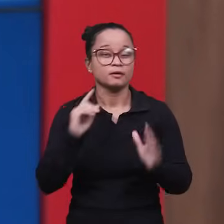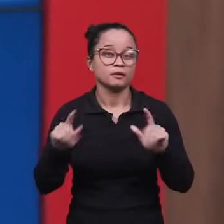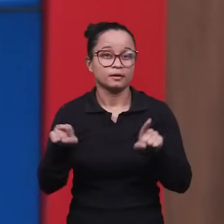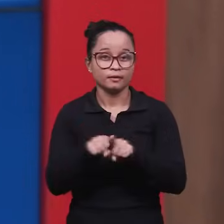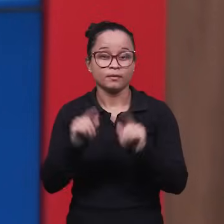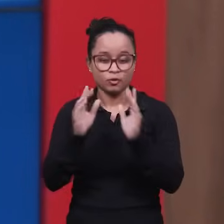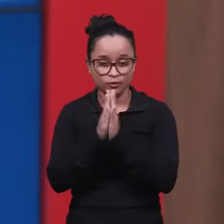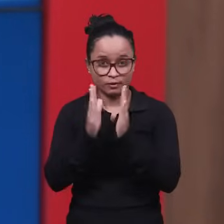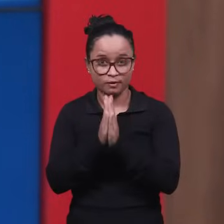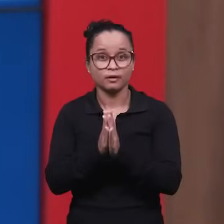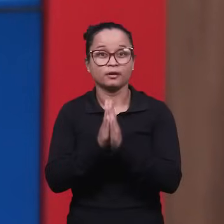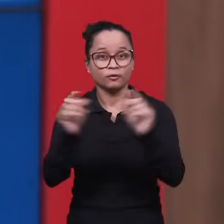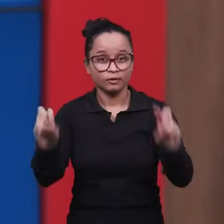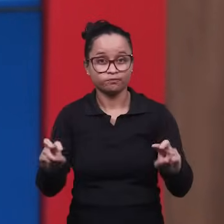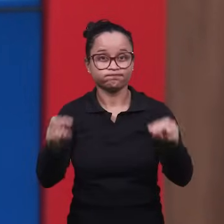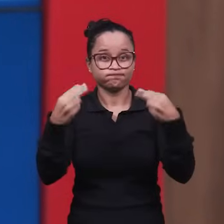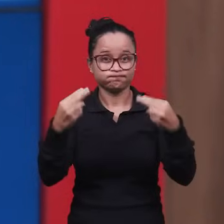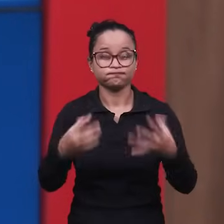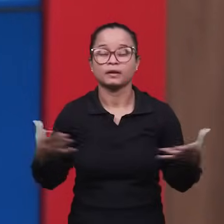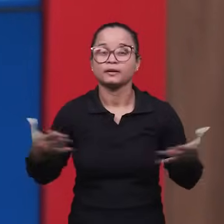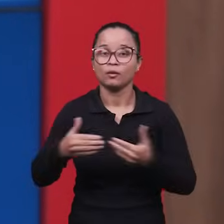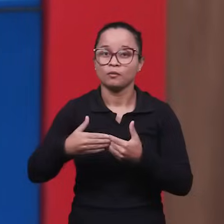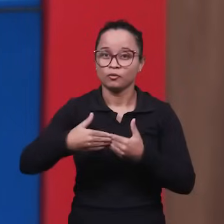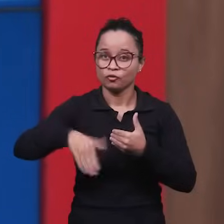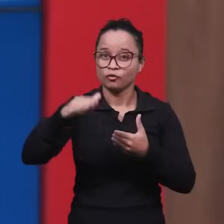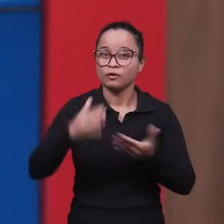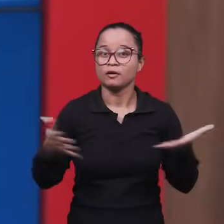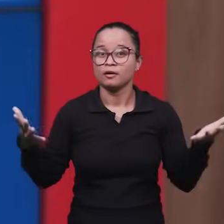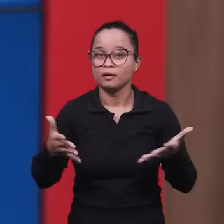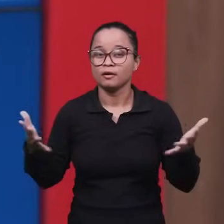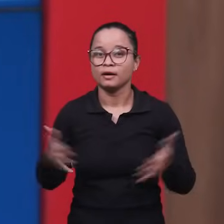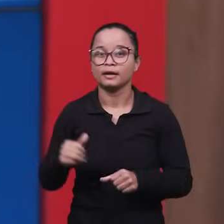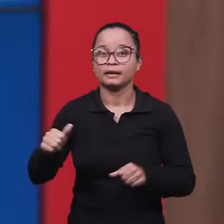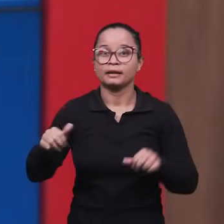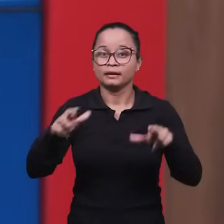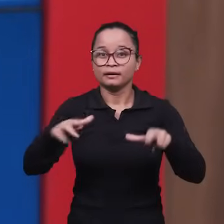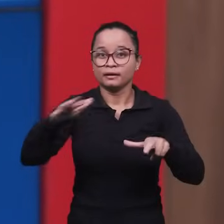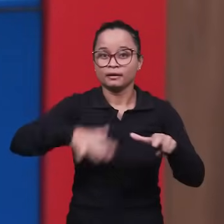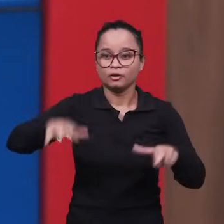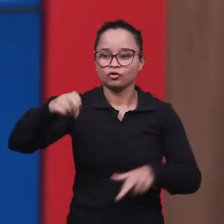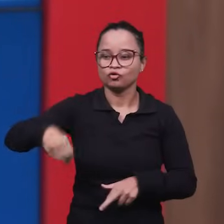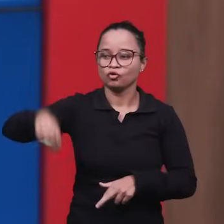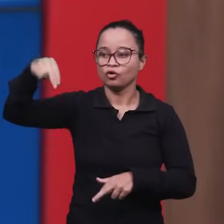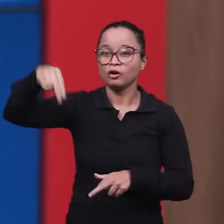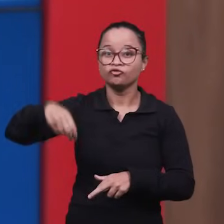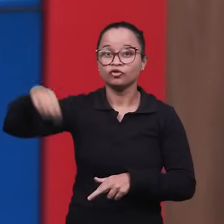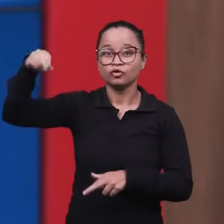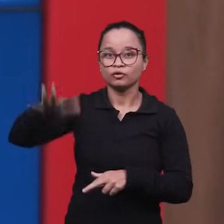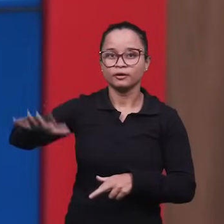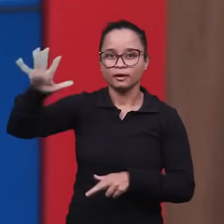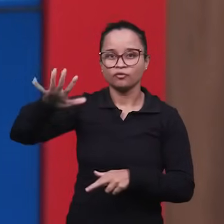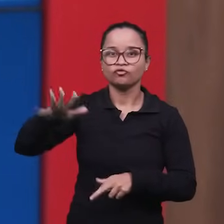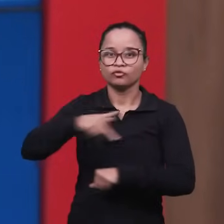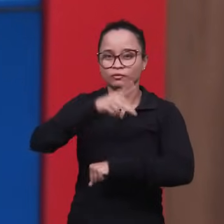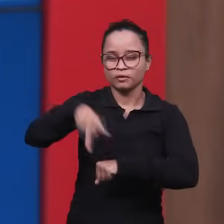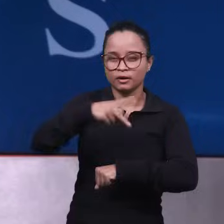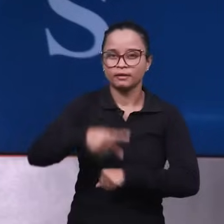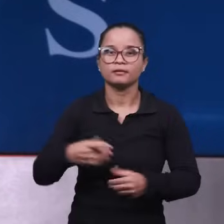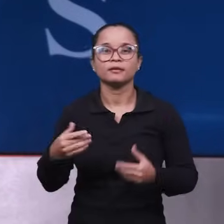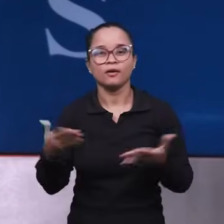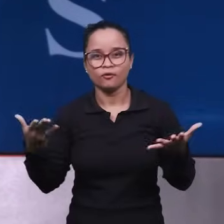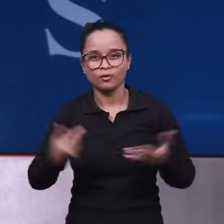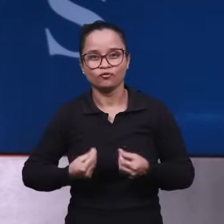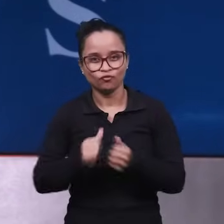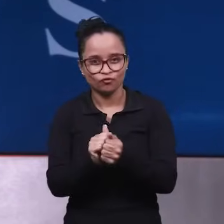sua oração, com a sua audiência, e a partir de agora nós vamos falar sobre as regiões Norte e Nordeste do nosso país. Fica com a gente,